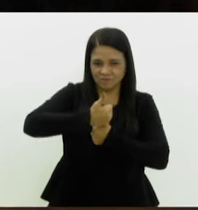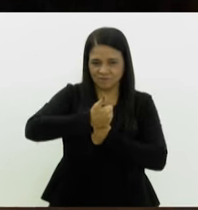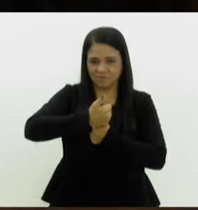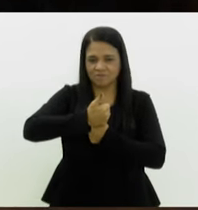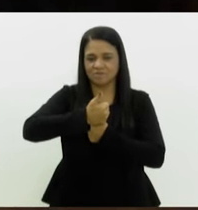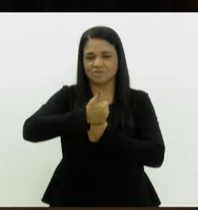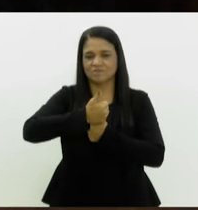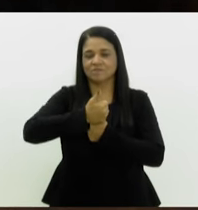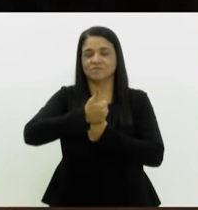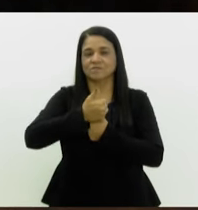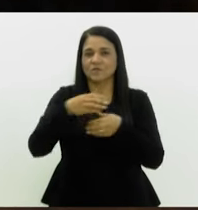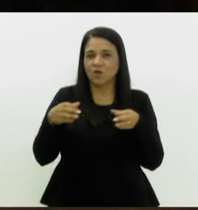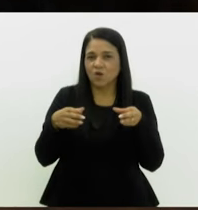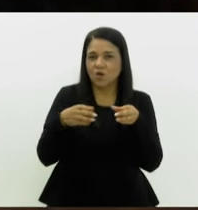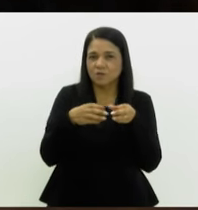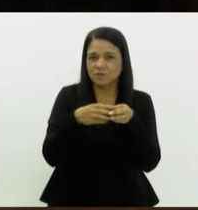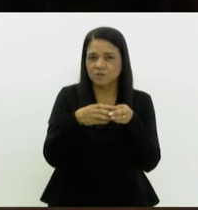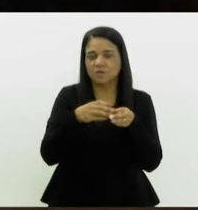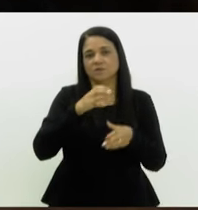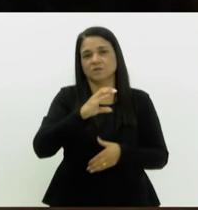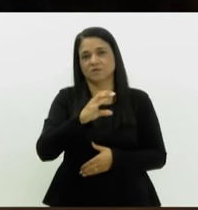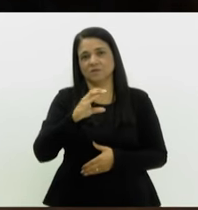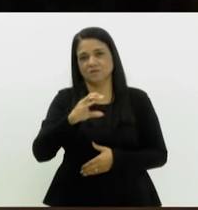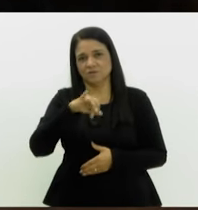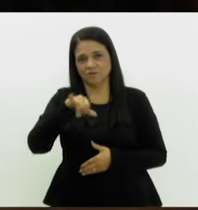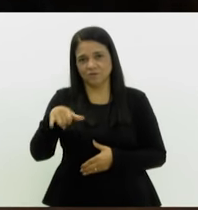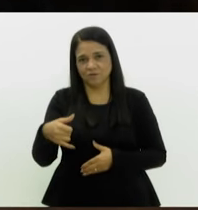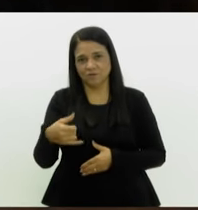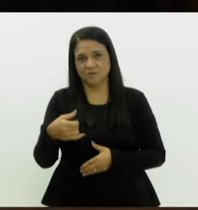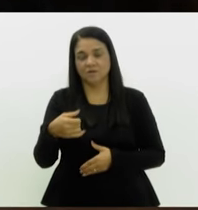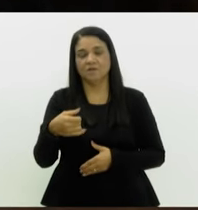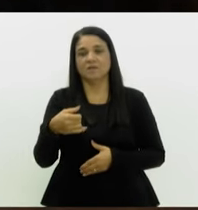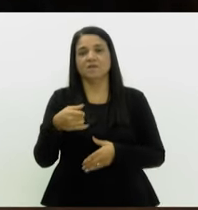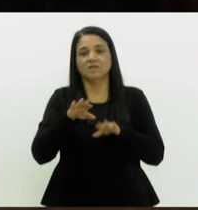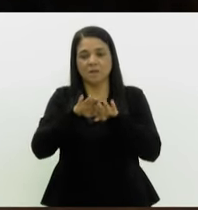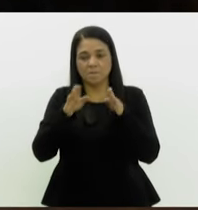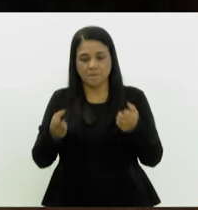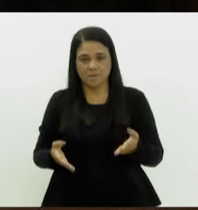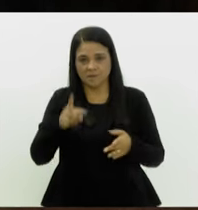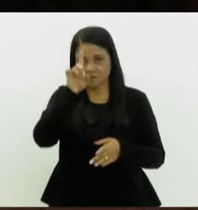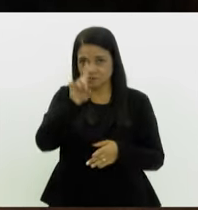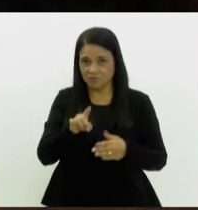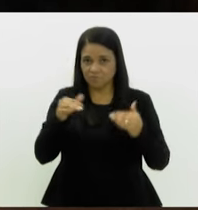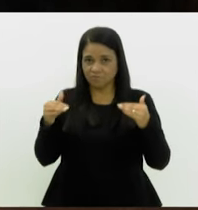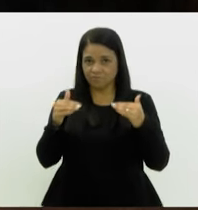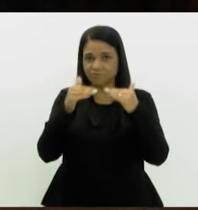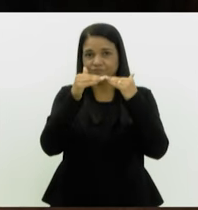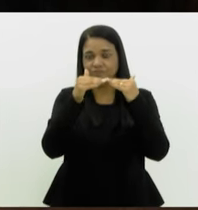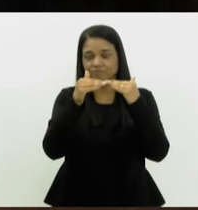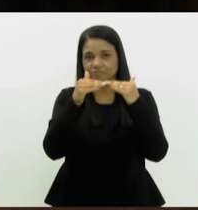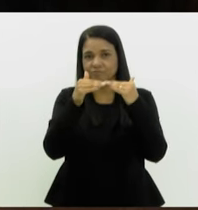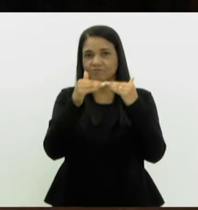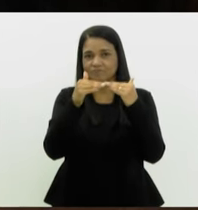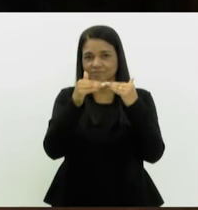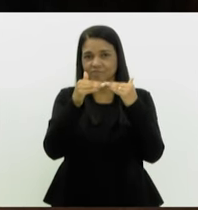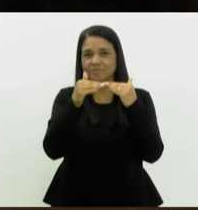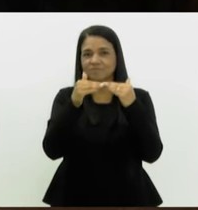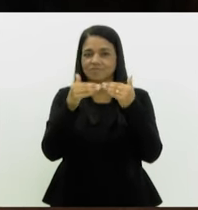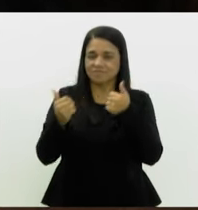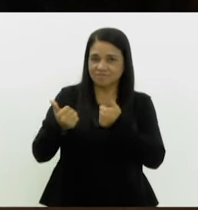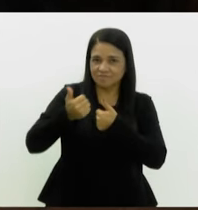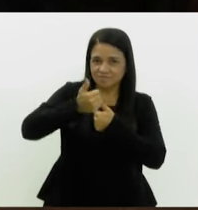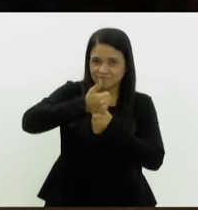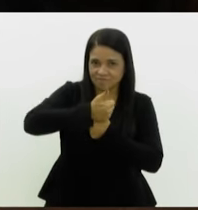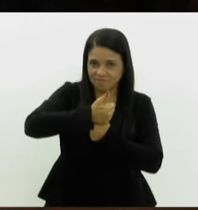substitutivo da Comissão de Constituição e Justiça e da mesa diretora, favorável com o